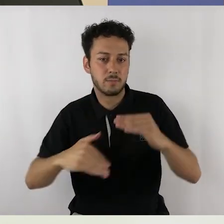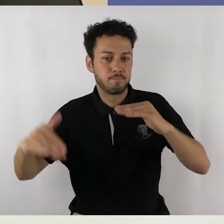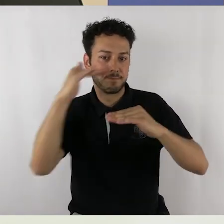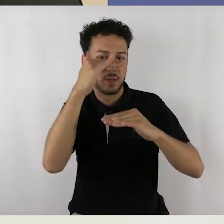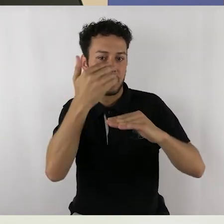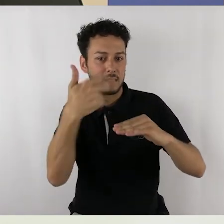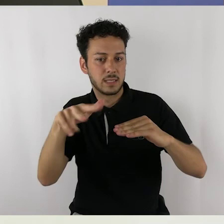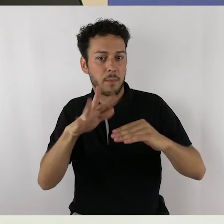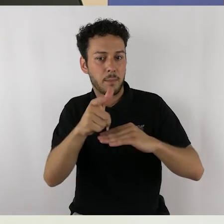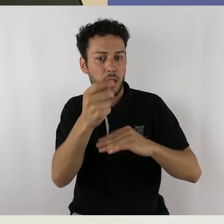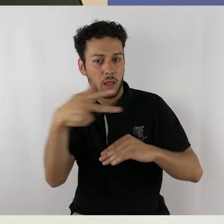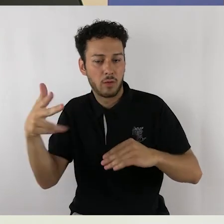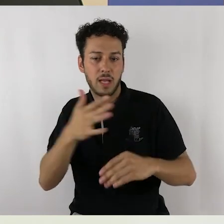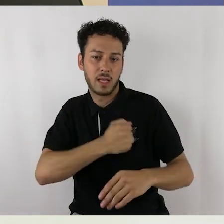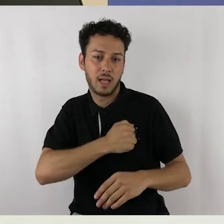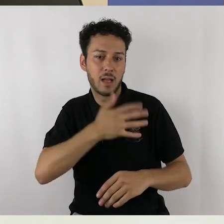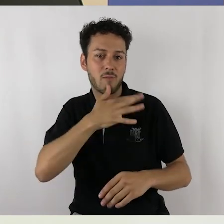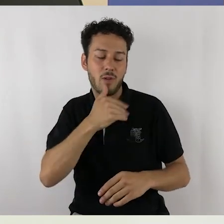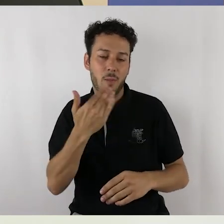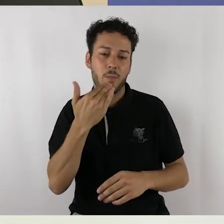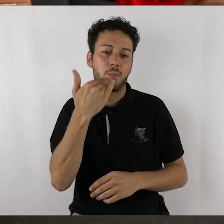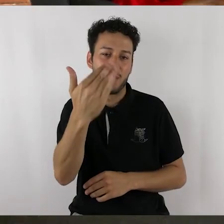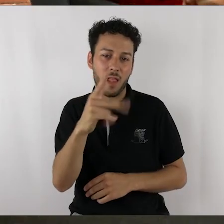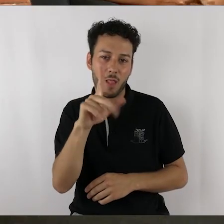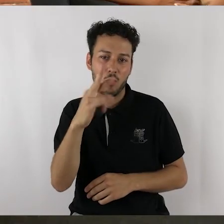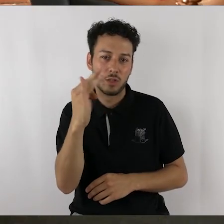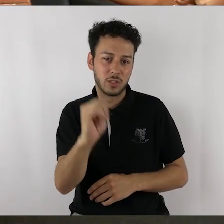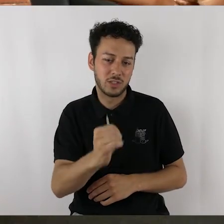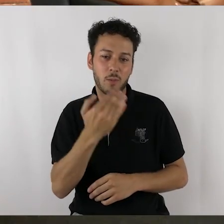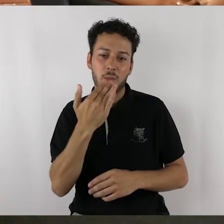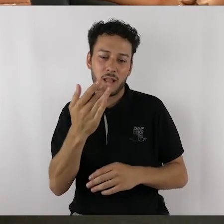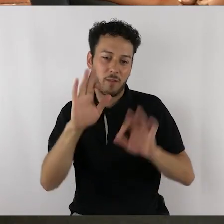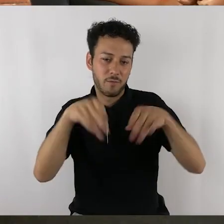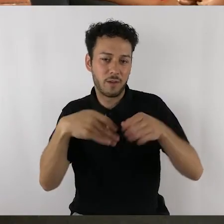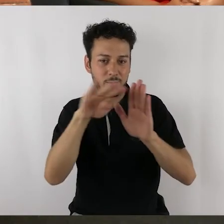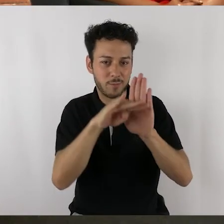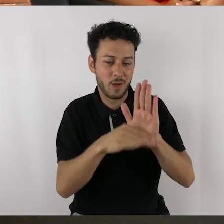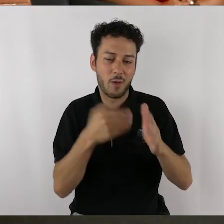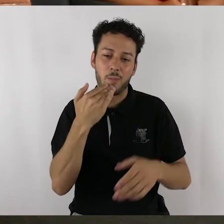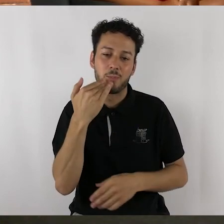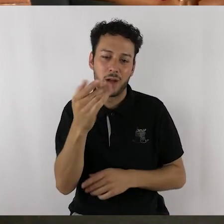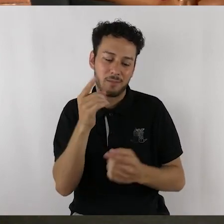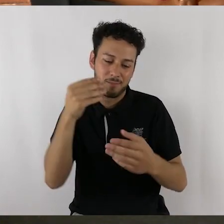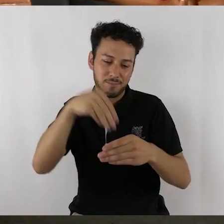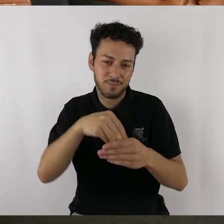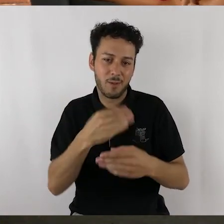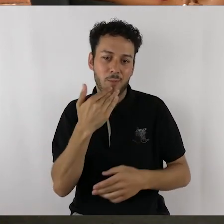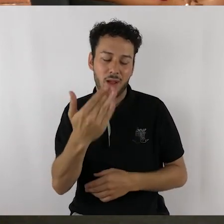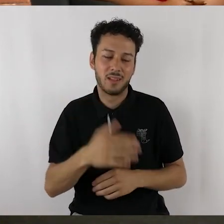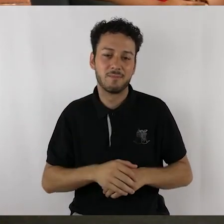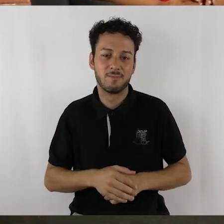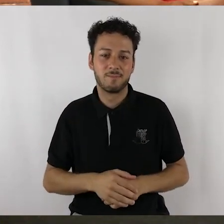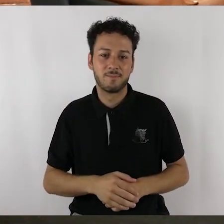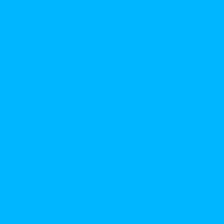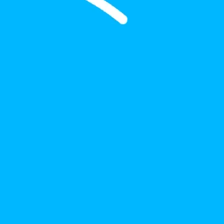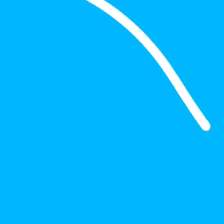superior a 100 mil euros A Casa das Cores Obrigada deles e Assim ficamos a fim do nosso e foi um prazer estar na sua companhia obrigada